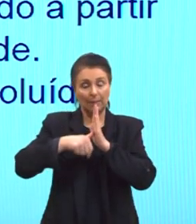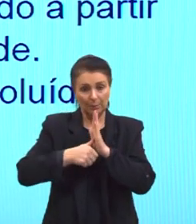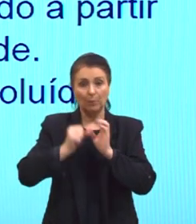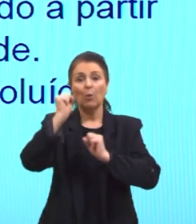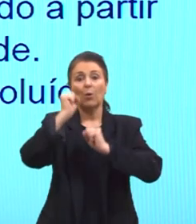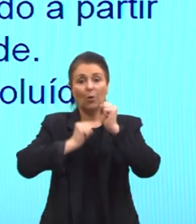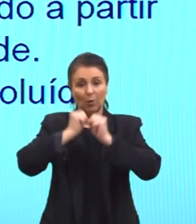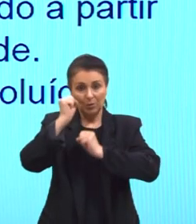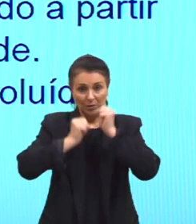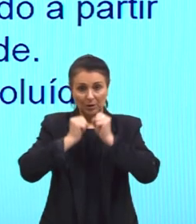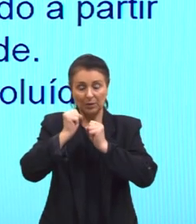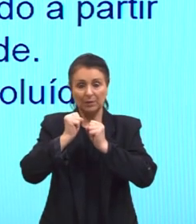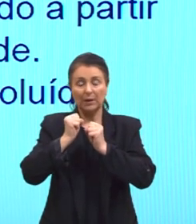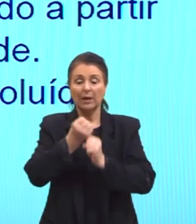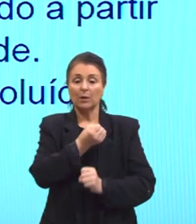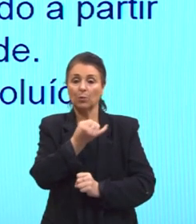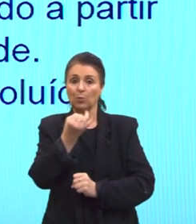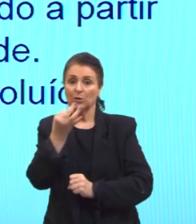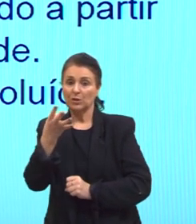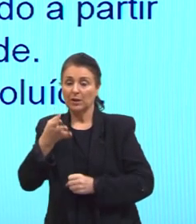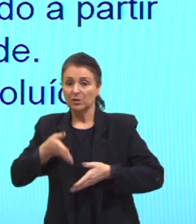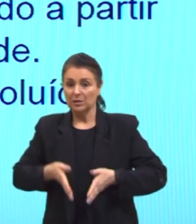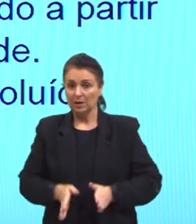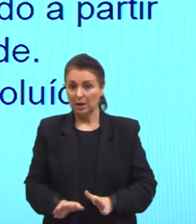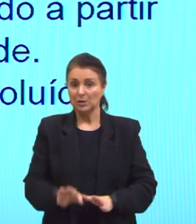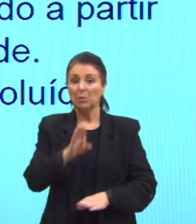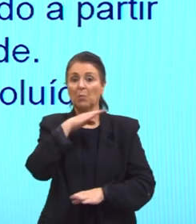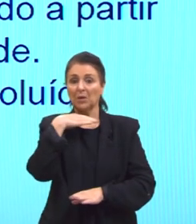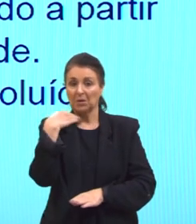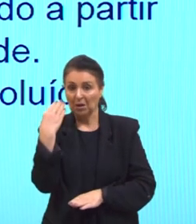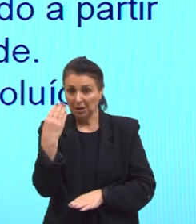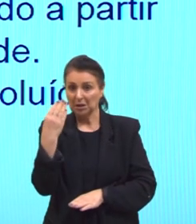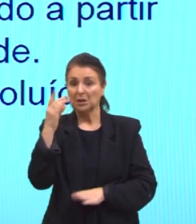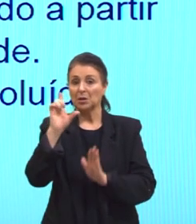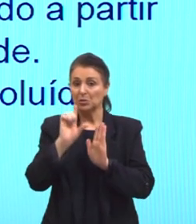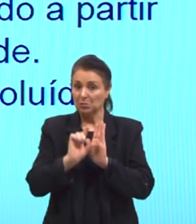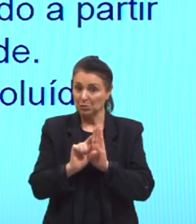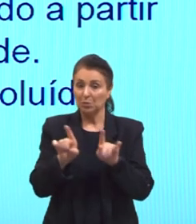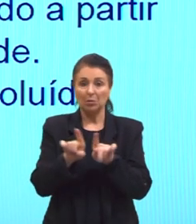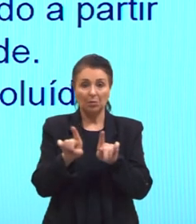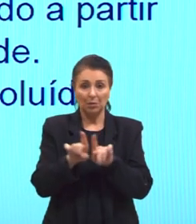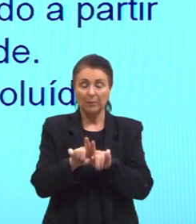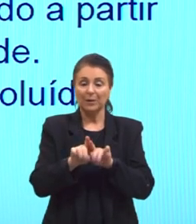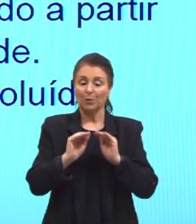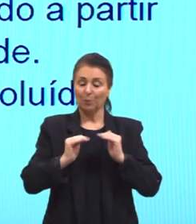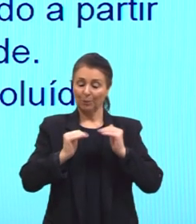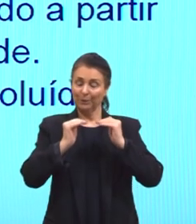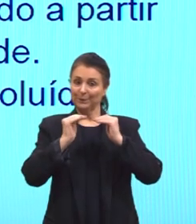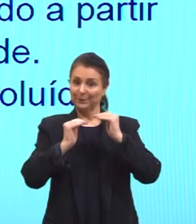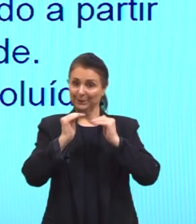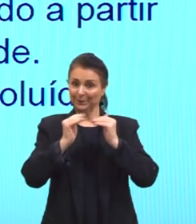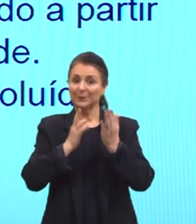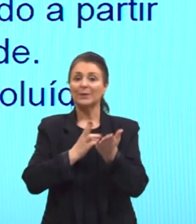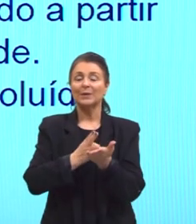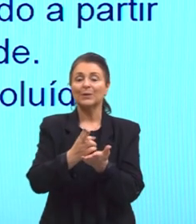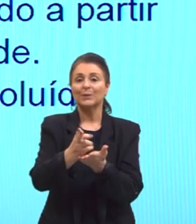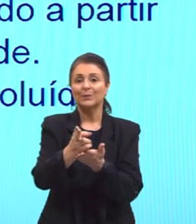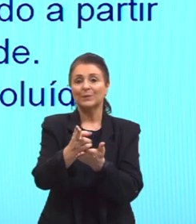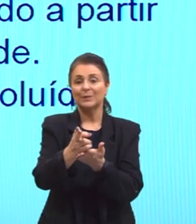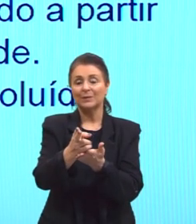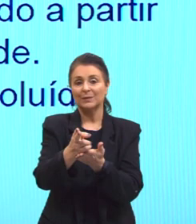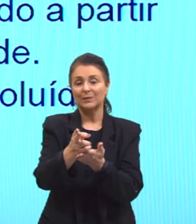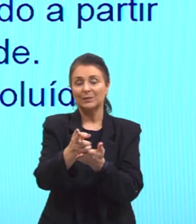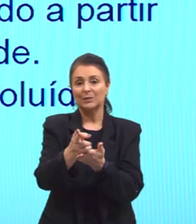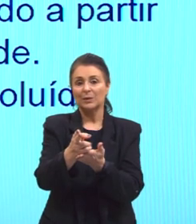Nós temos uma taxa de natalidade baixo e uma taxa de mortalidade de baixo Então nós vamos ter a manutenção dessa nossa